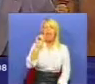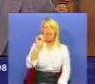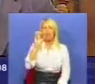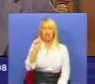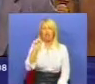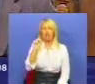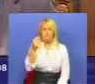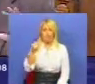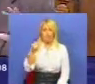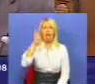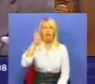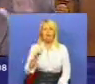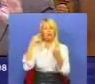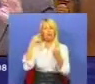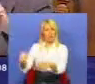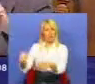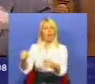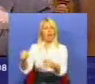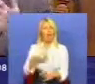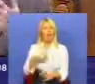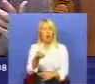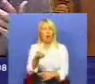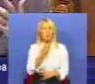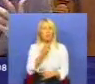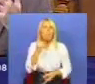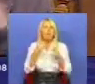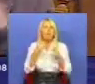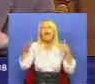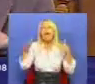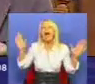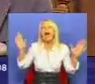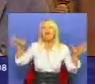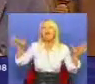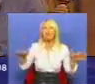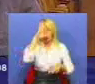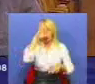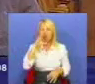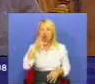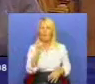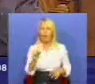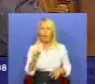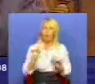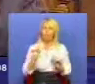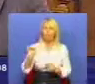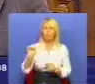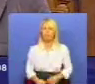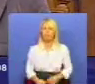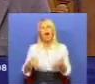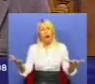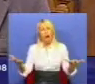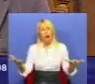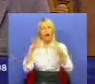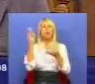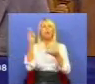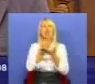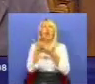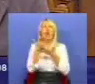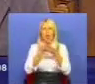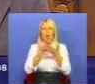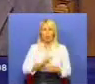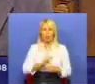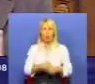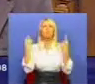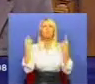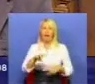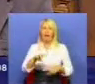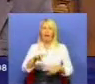já tem para percebermos o que é o angelismo do Governo. Sobre negócios. Há